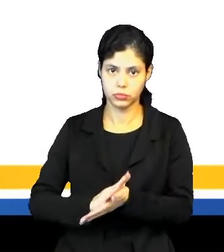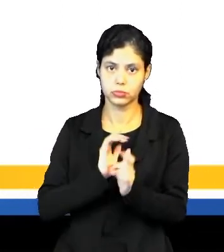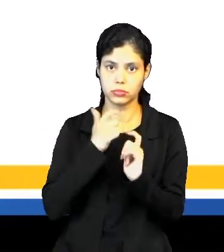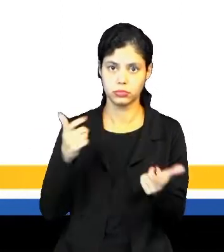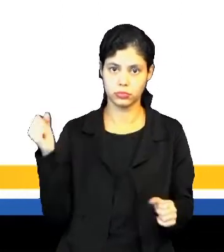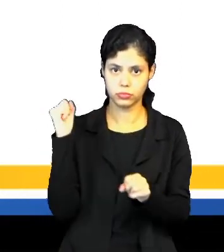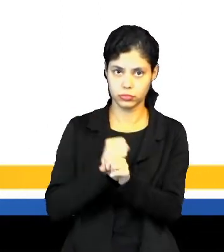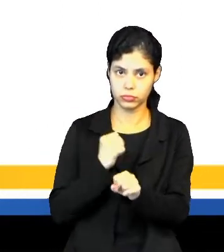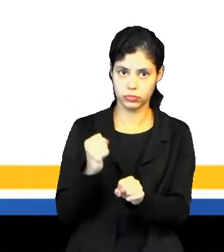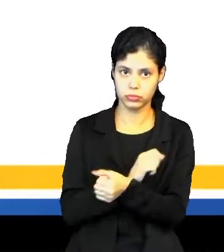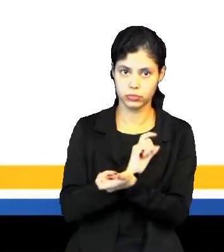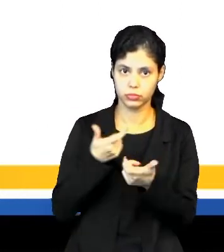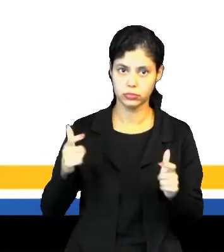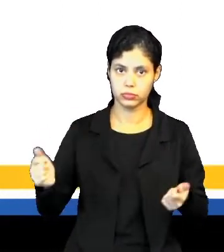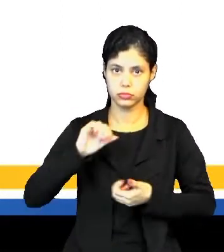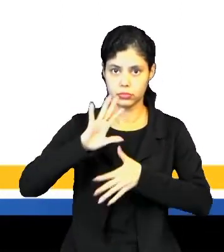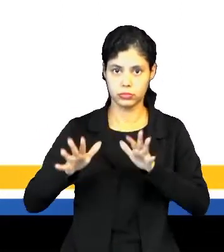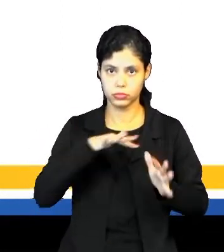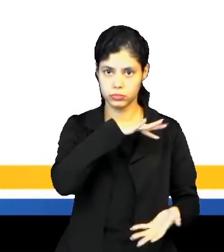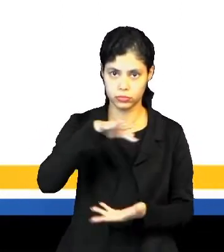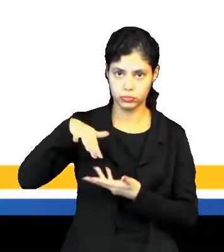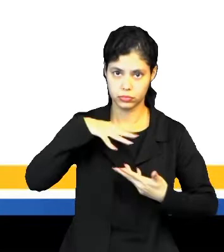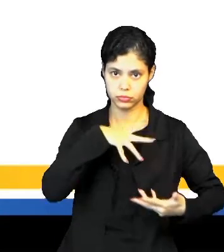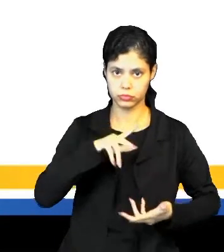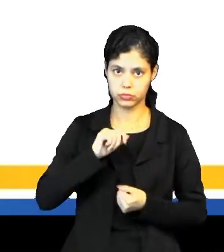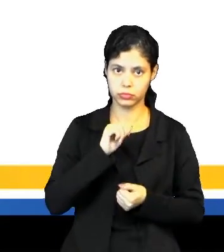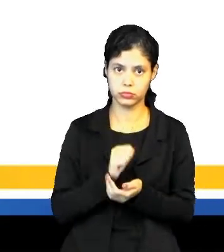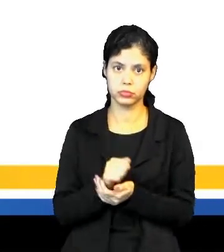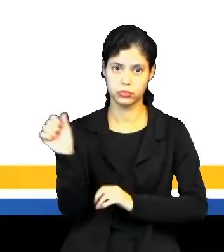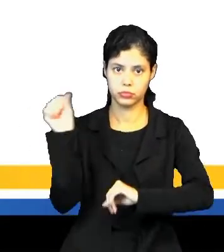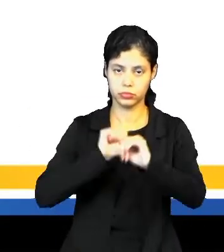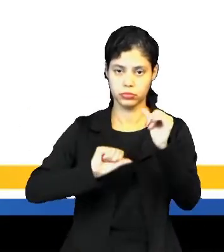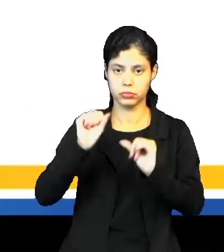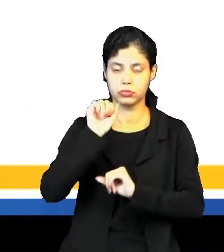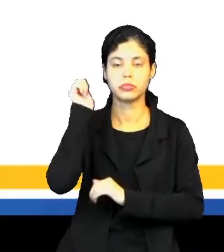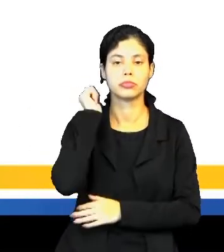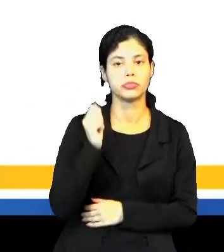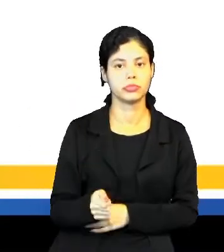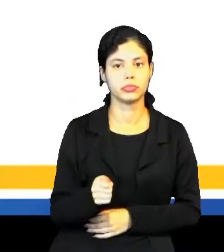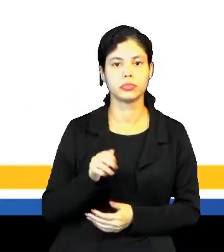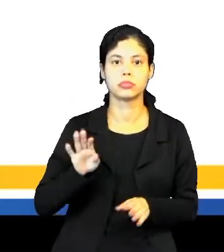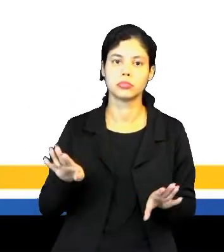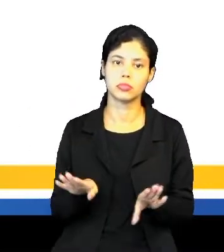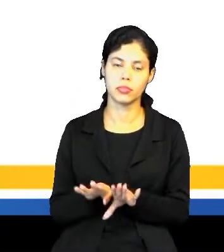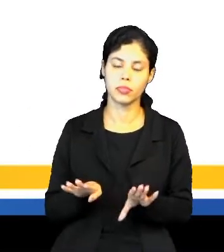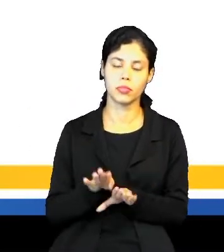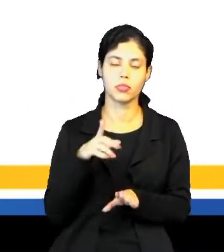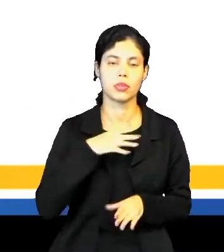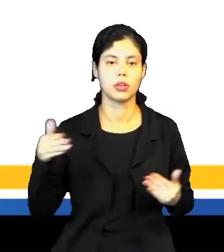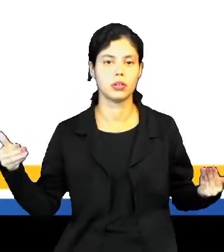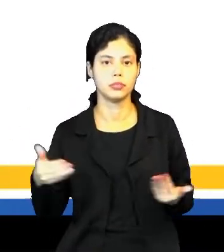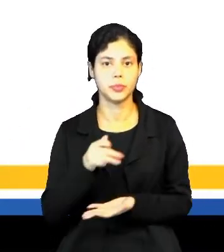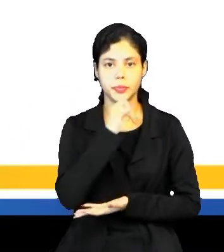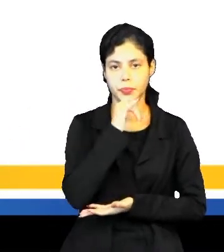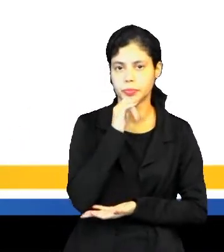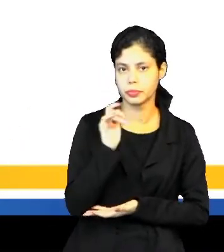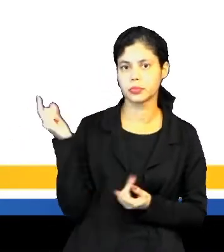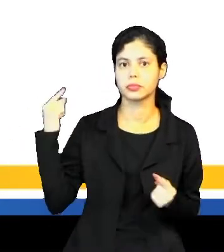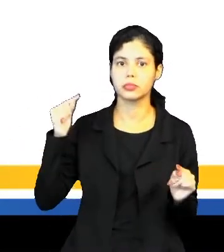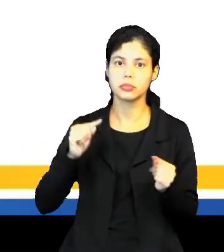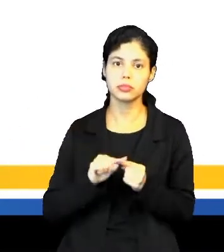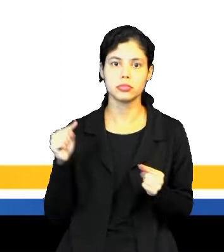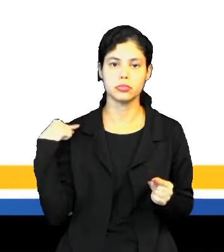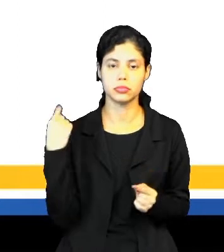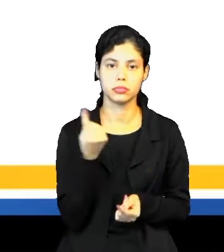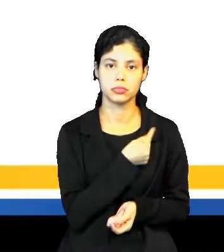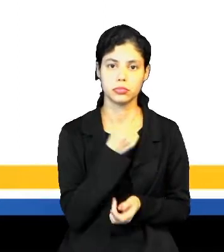grandes construções, grandes epidemias e mudanças de regimes. Temos agora um exemplo bem próximo de